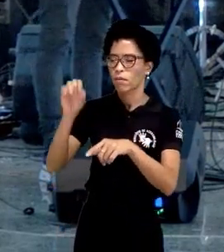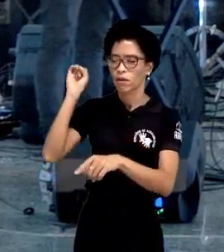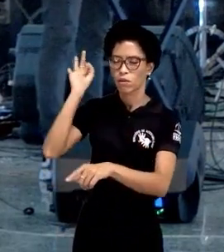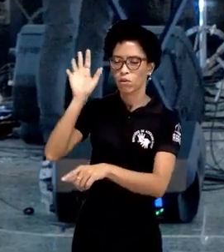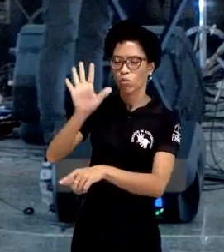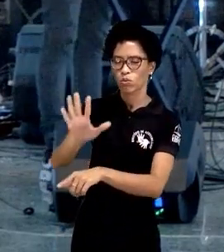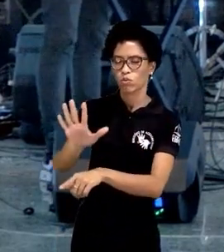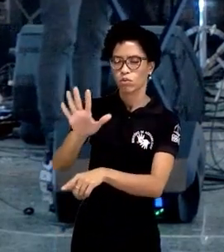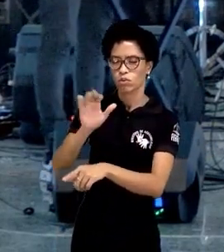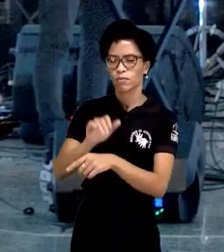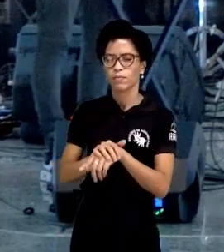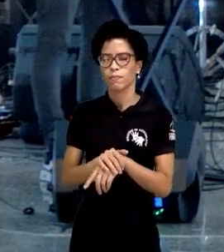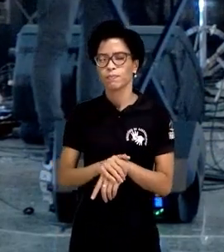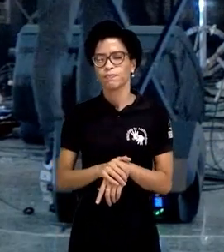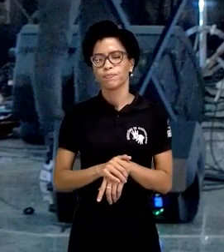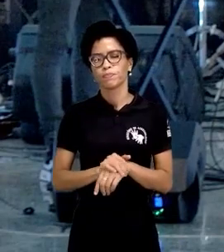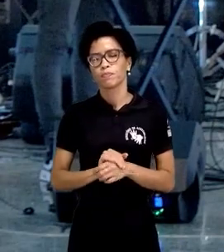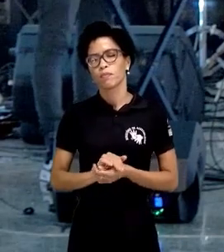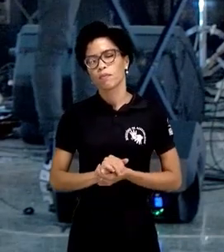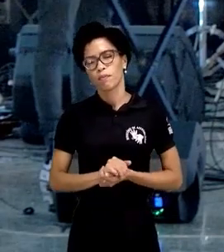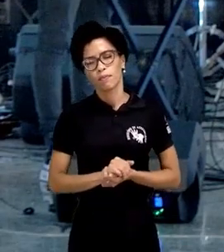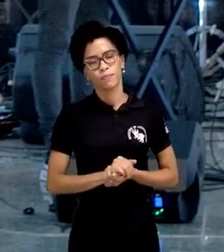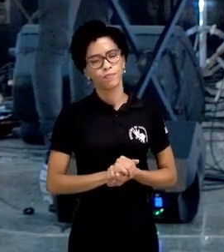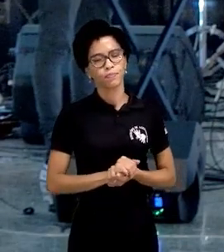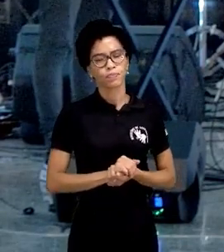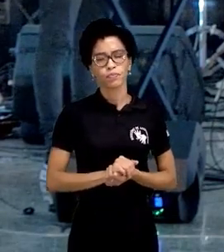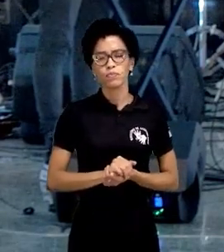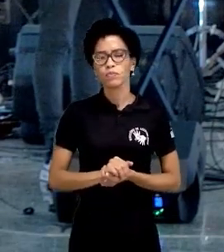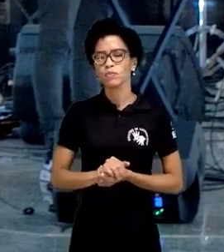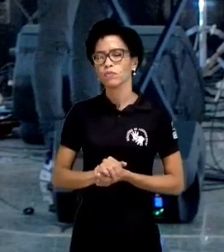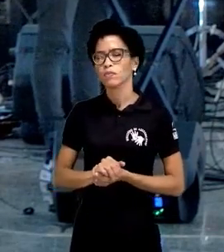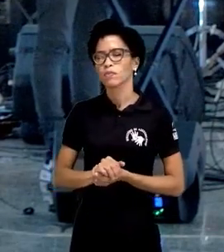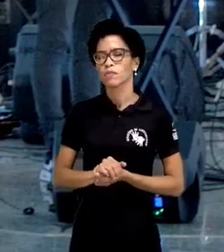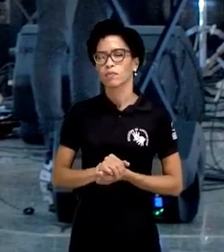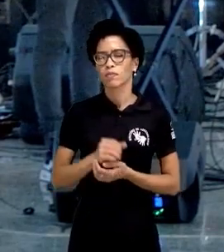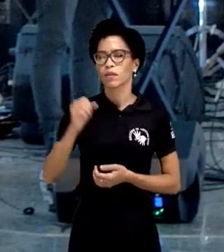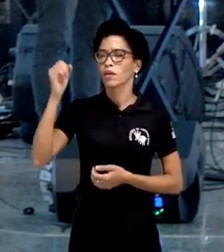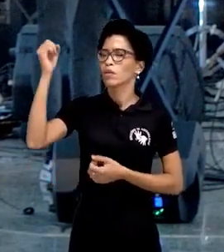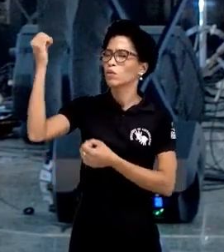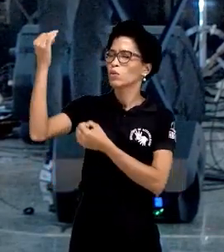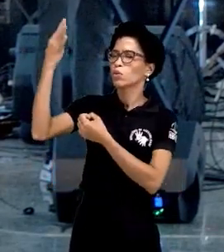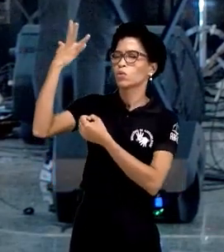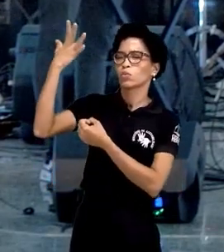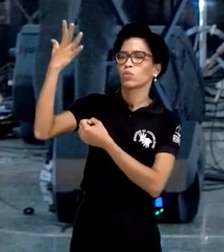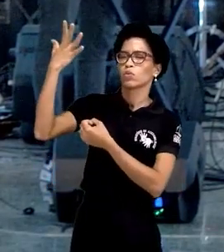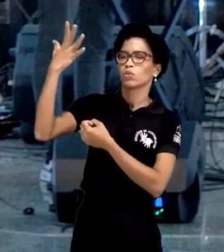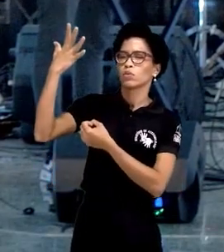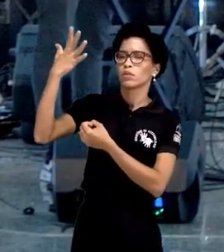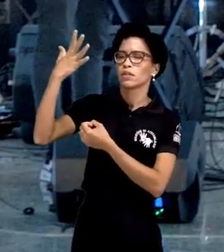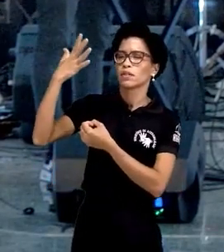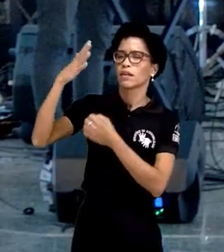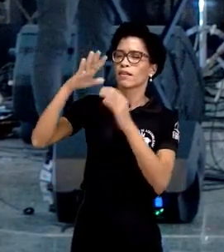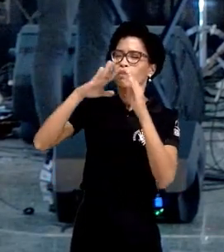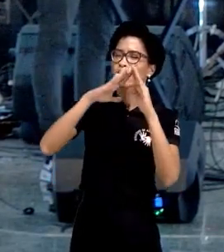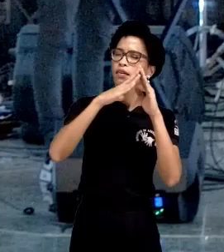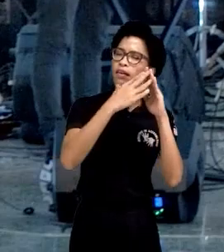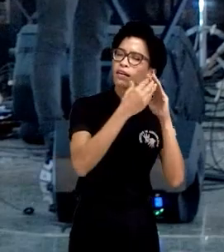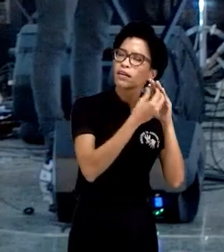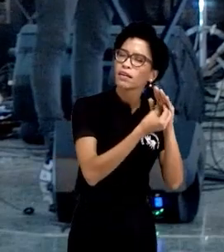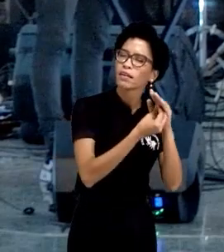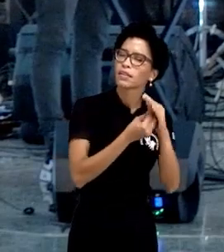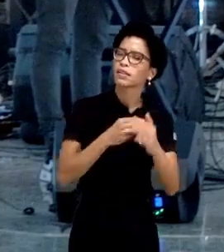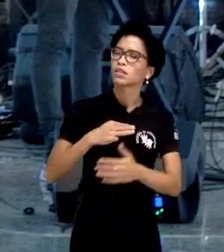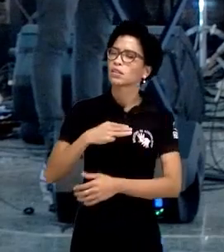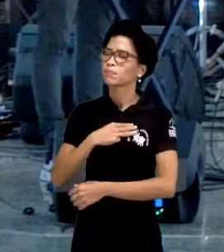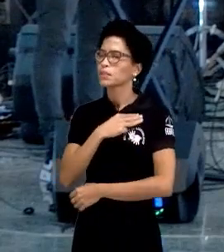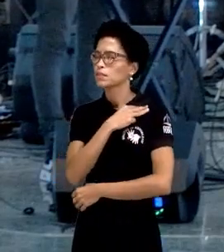A luz na igreja, no ministério. Senhor Deus, nos mostra, Senhor Deus, claramente